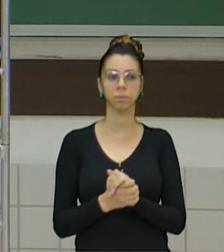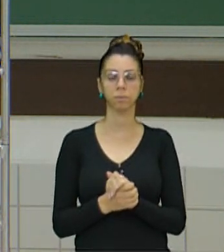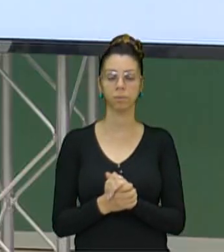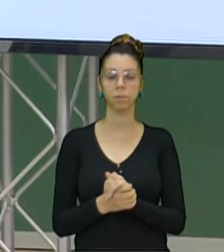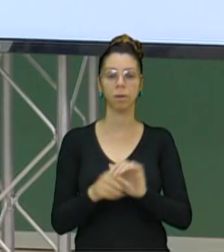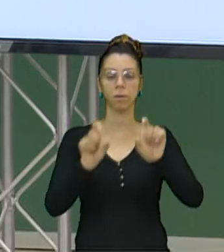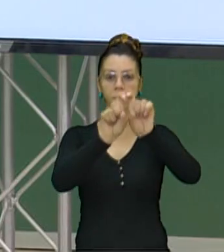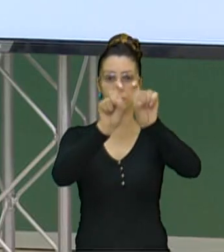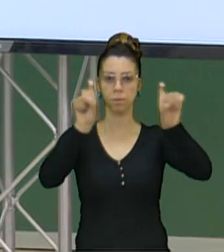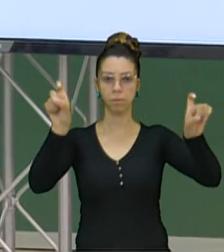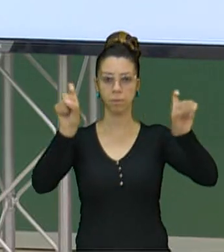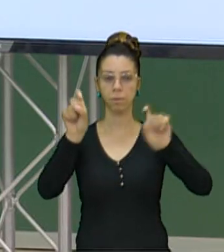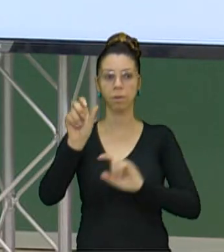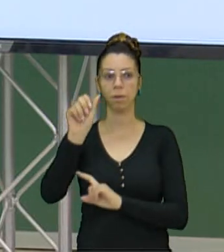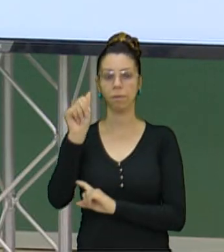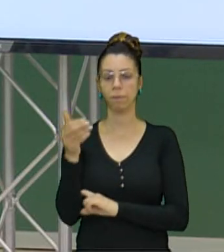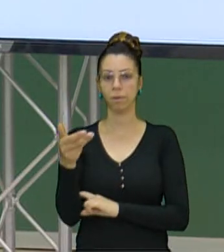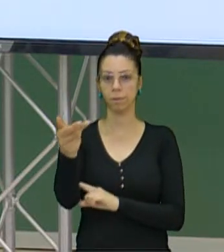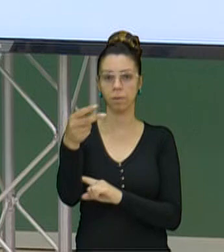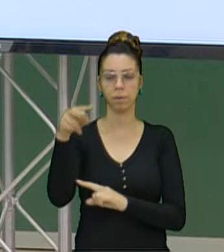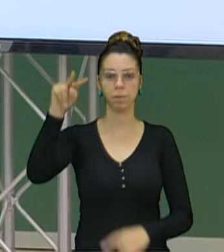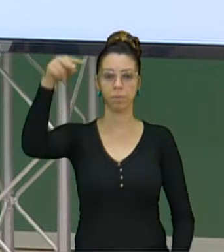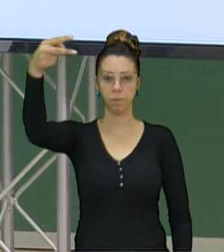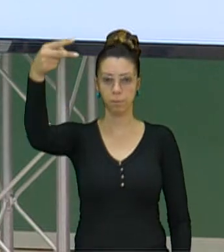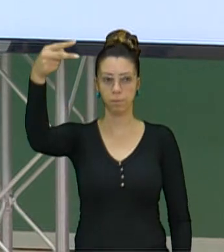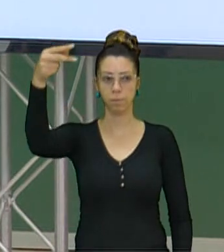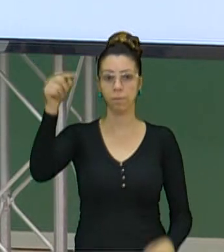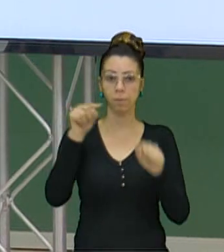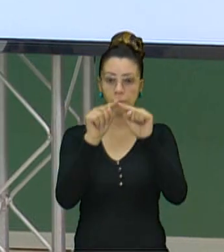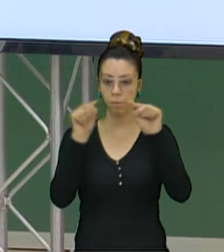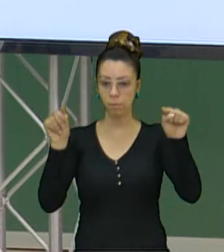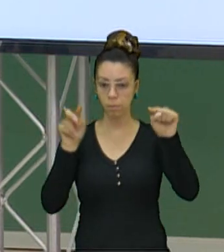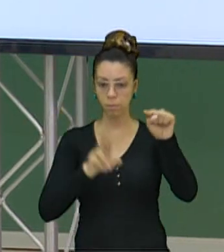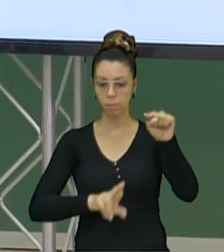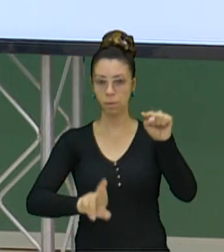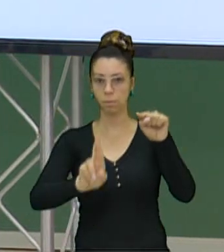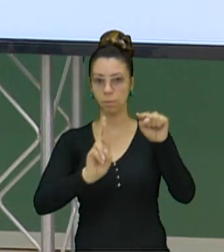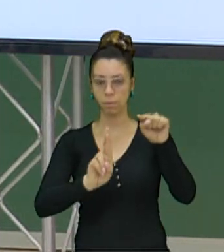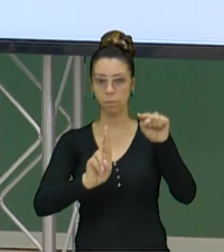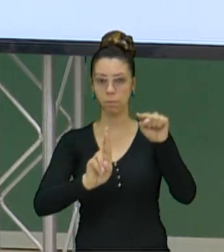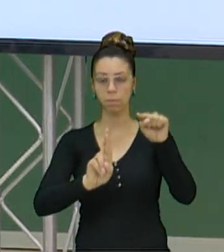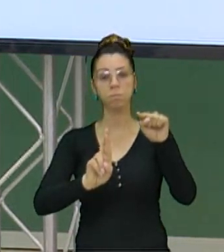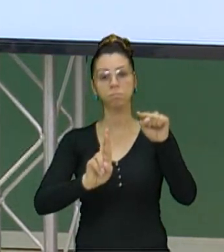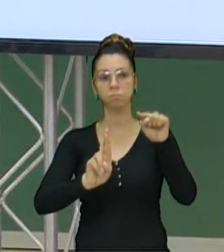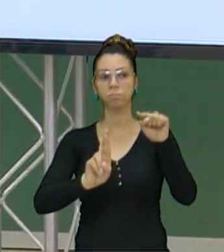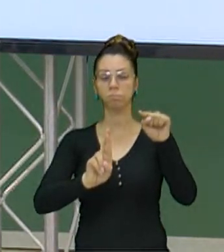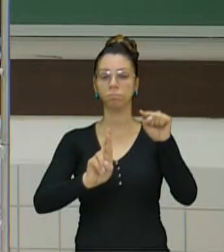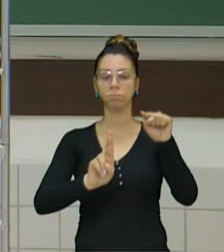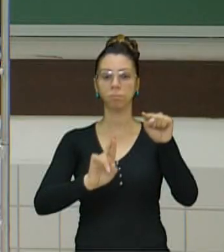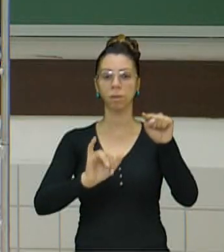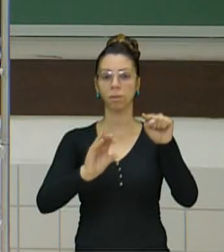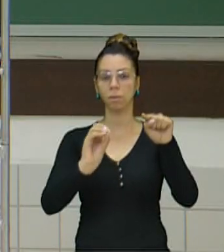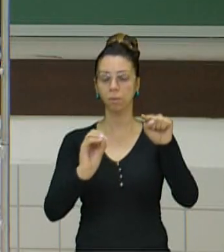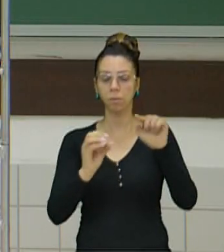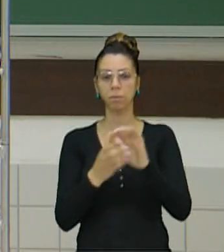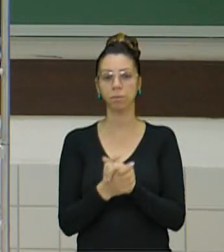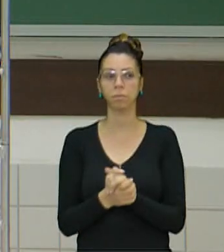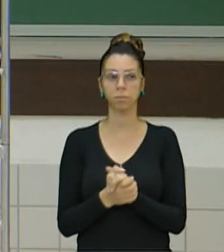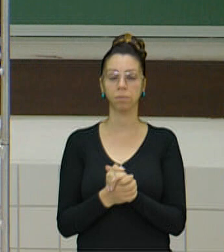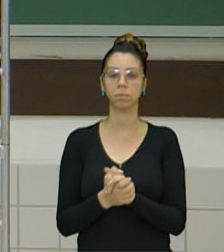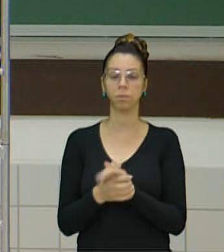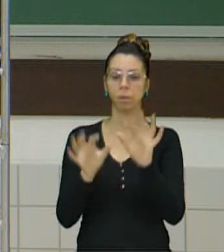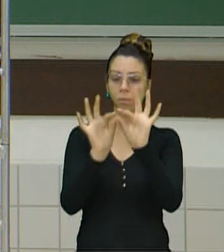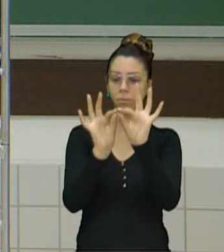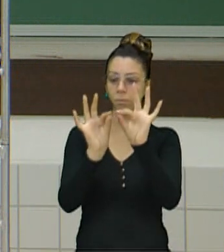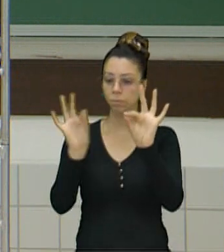velocidade ao quadrado, que é a velocidade tangencial, dividida pelo raio, certo? Pelo raio da circunferência que